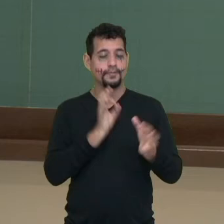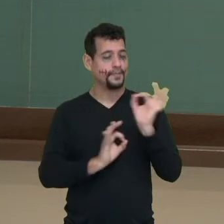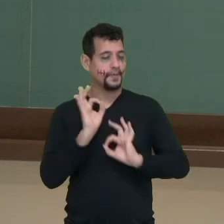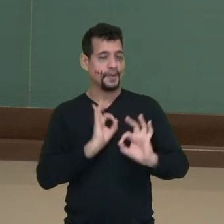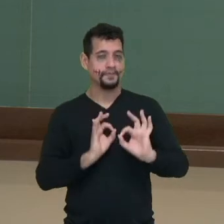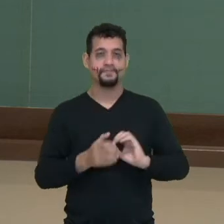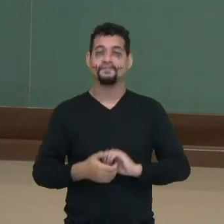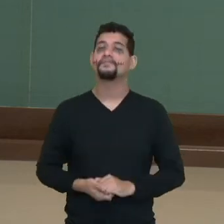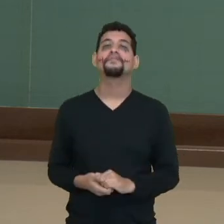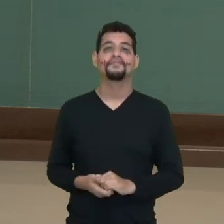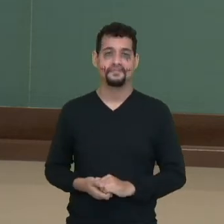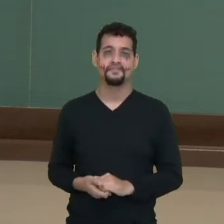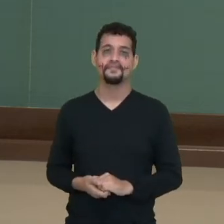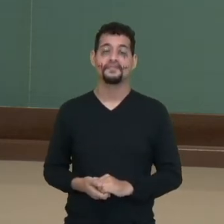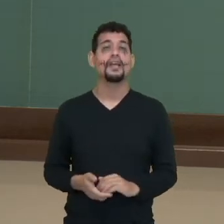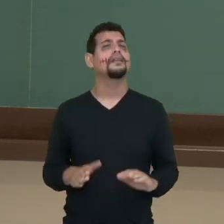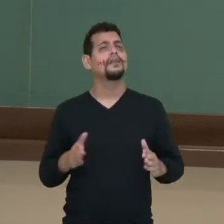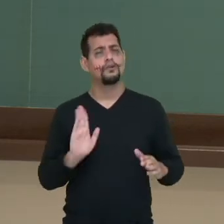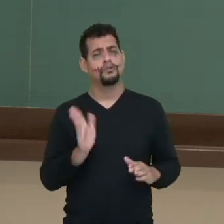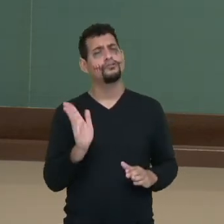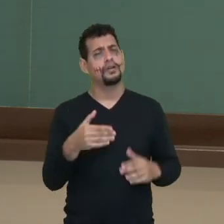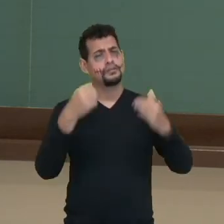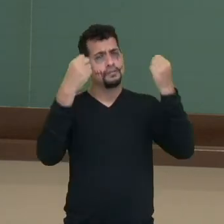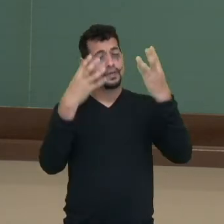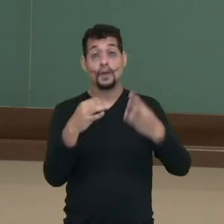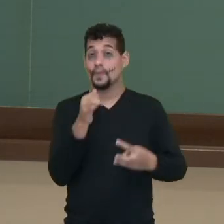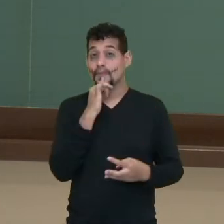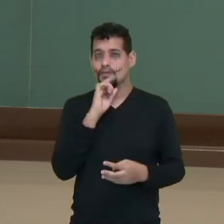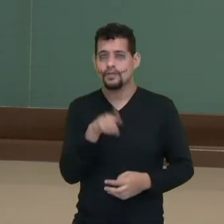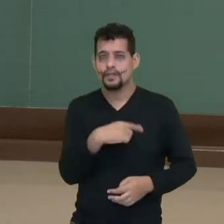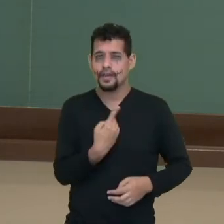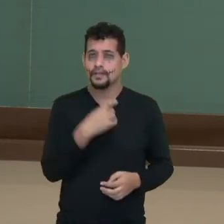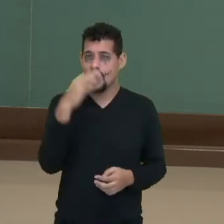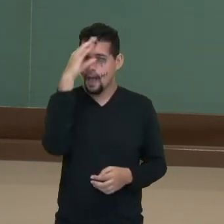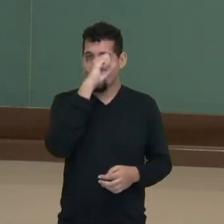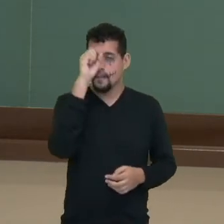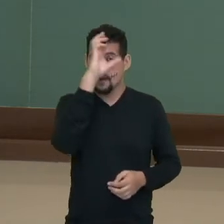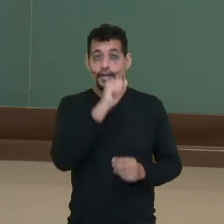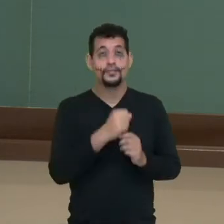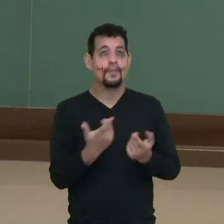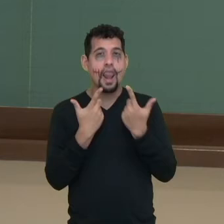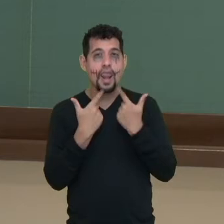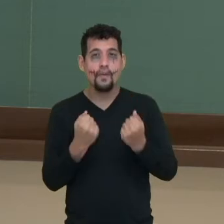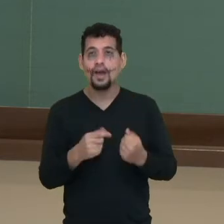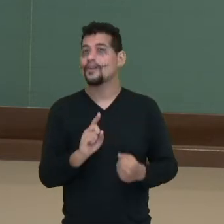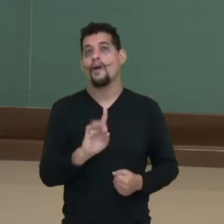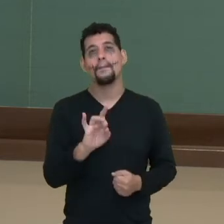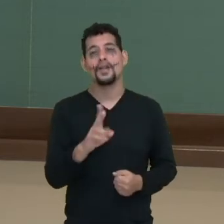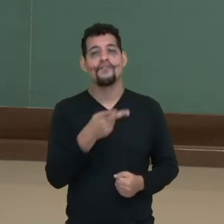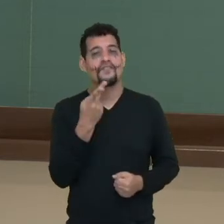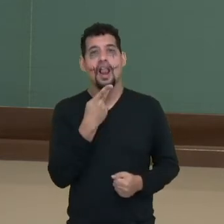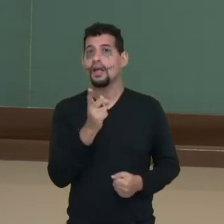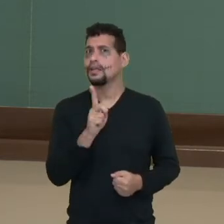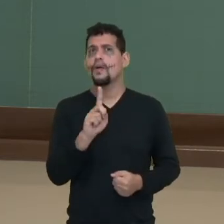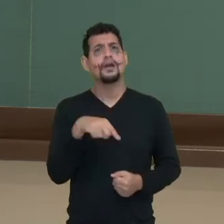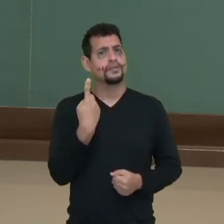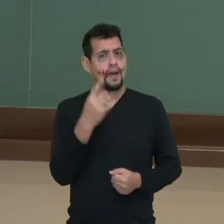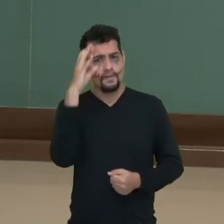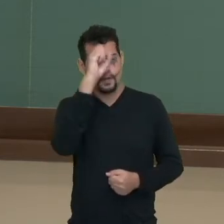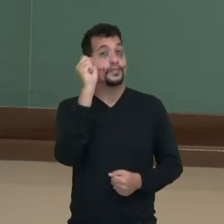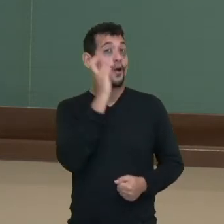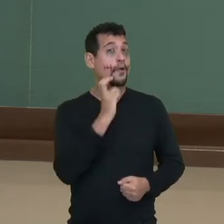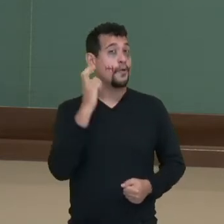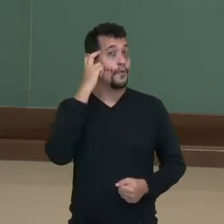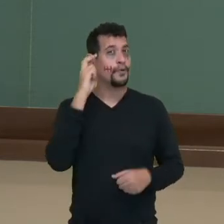Então, gente, aquilo que eu falo, quando a gente aprende uma língua, a gente não aprende só a falar, a gente aprende a